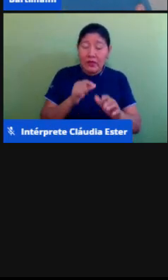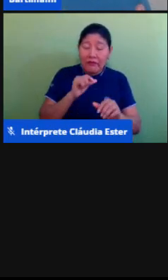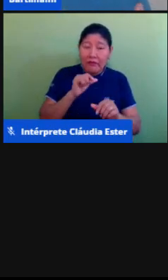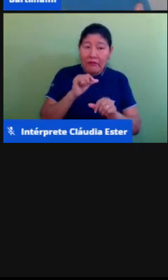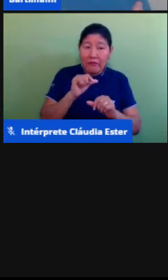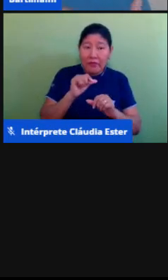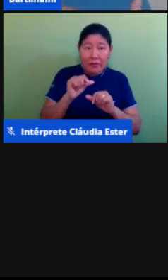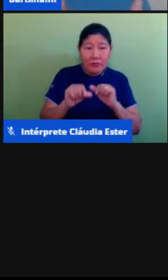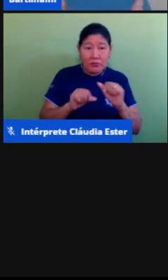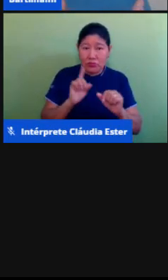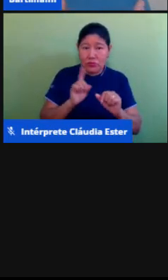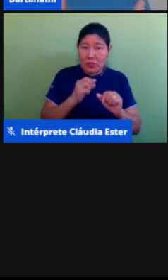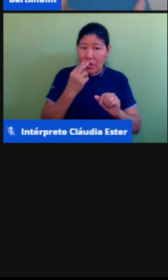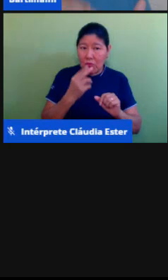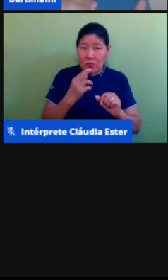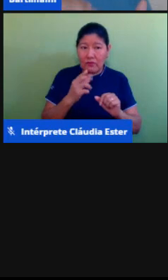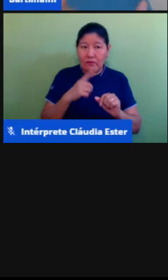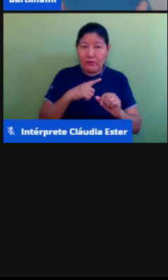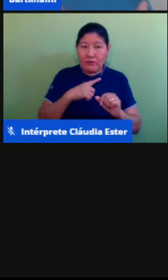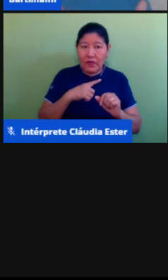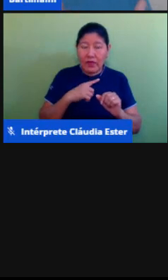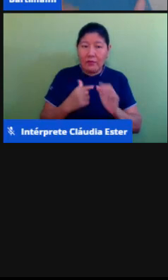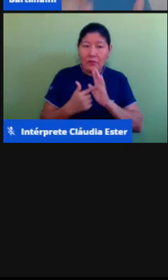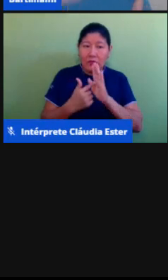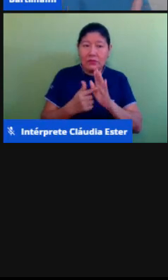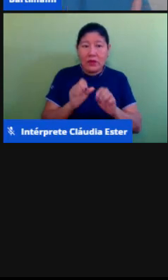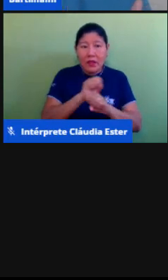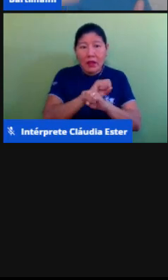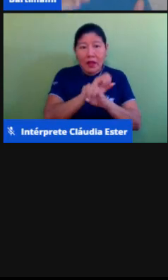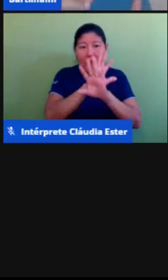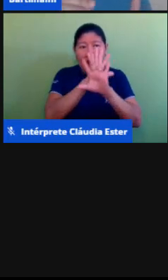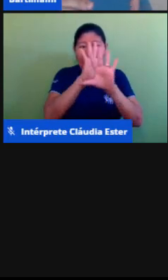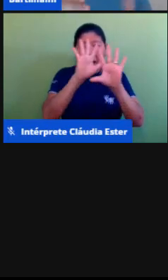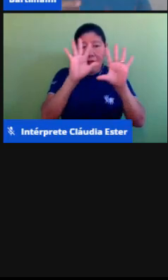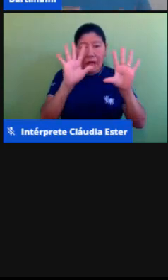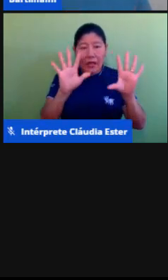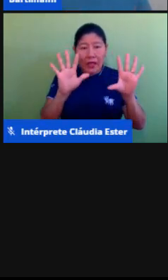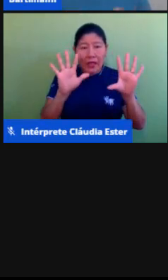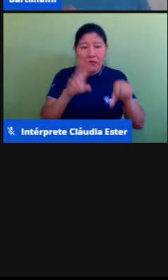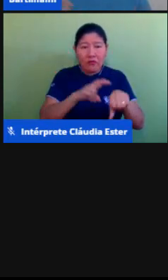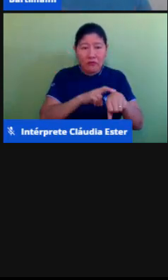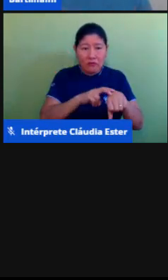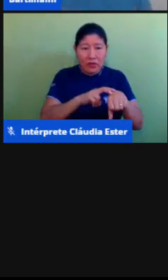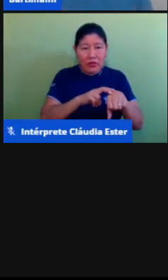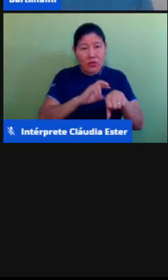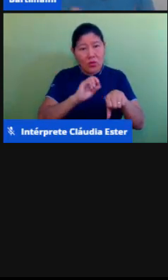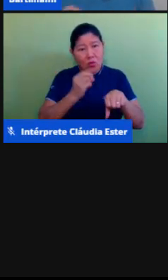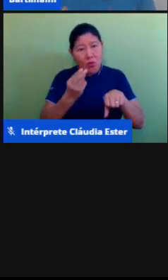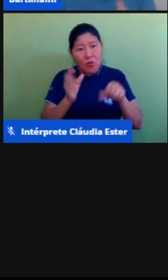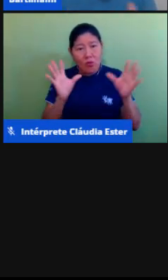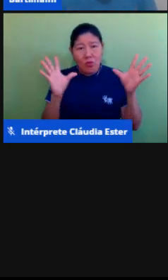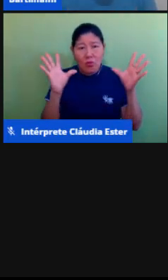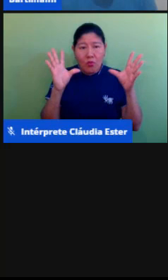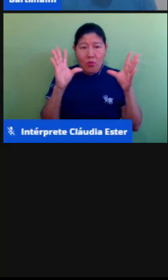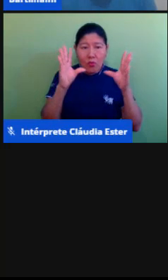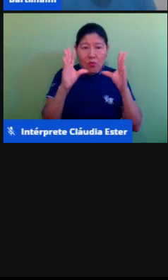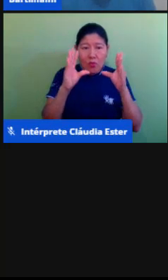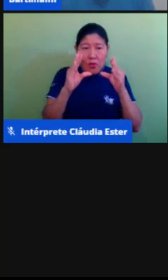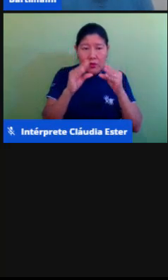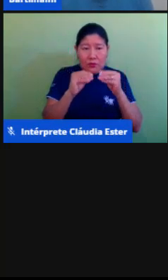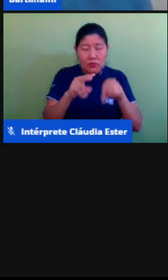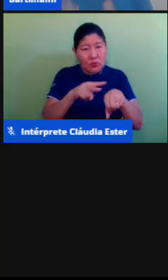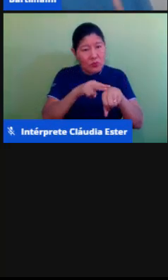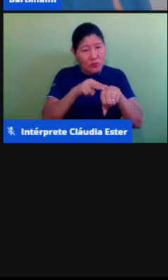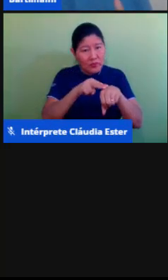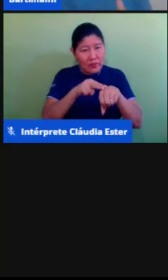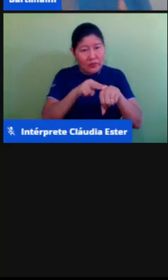altera a cor. Então, aqui você vai deixar esse verde mais claro, esse verde mais escuro, na medida em que você vai criando uma espécie de transparência para